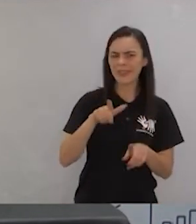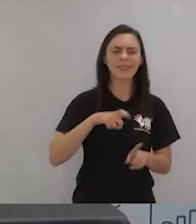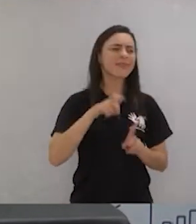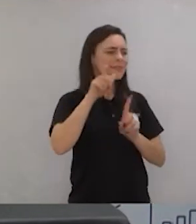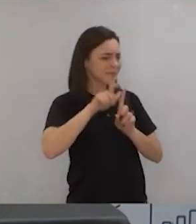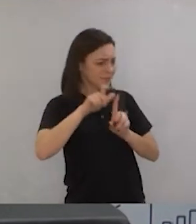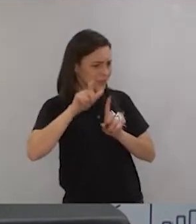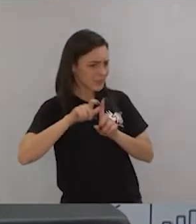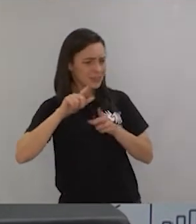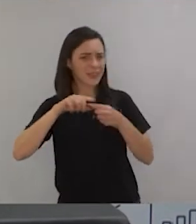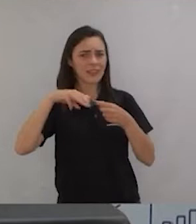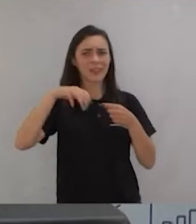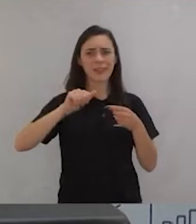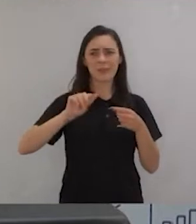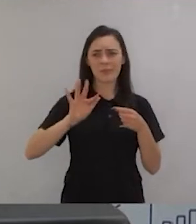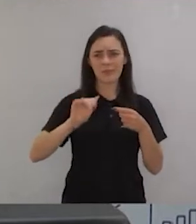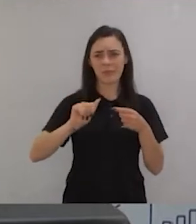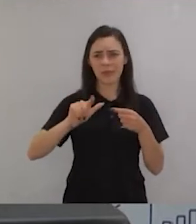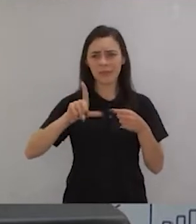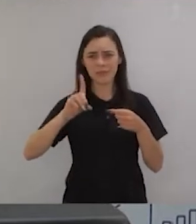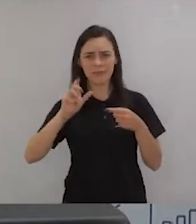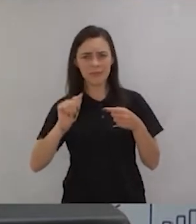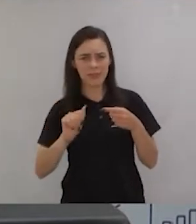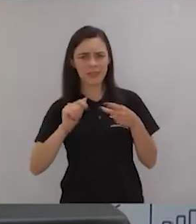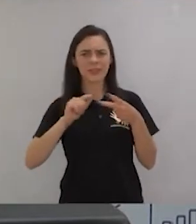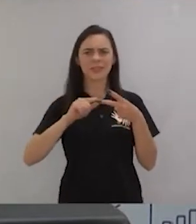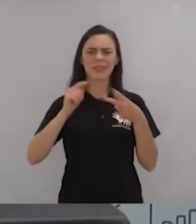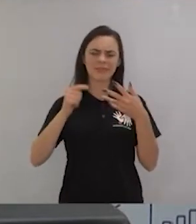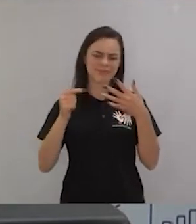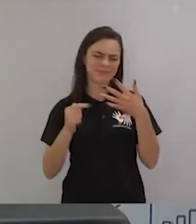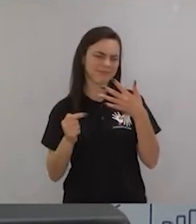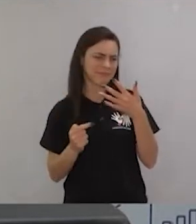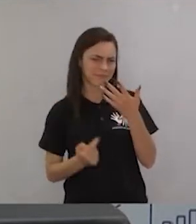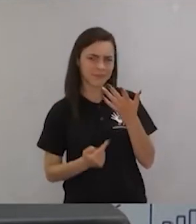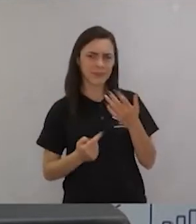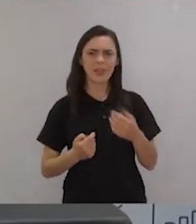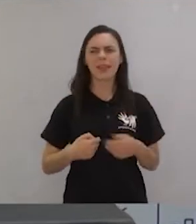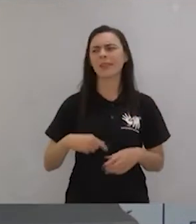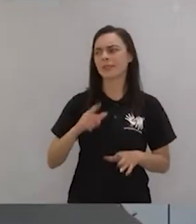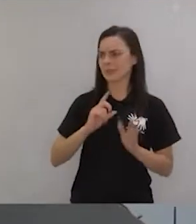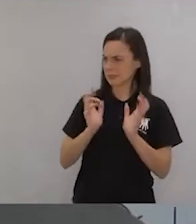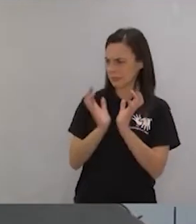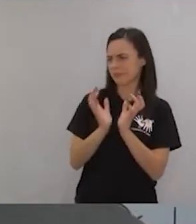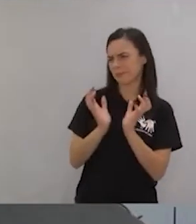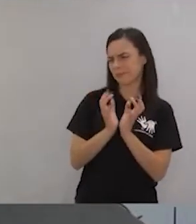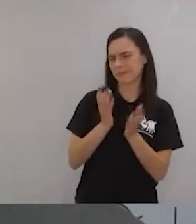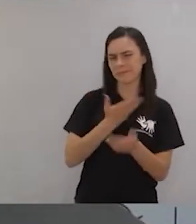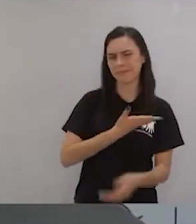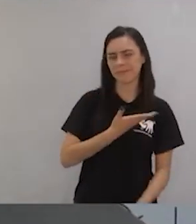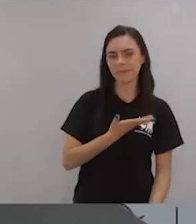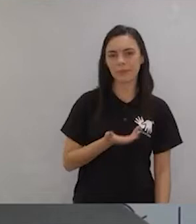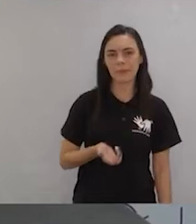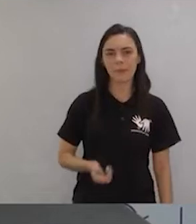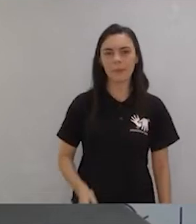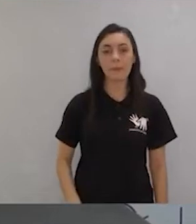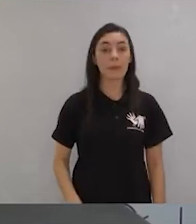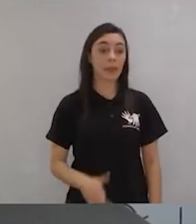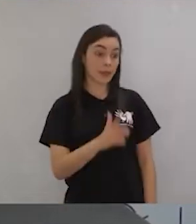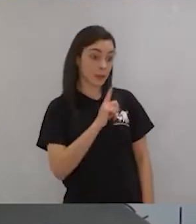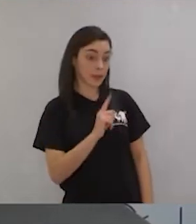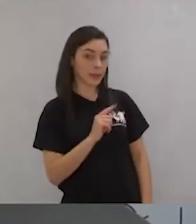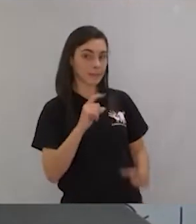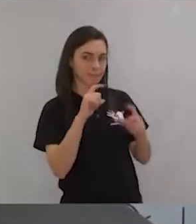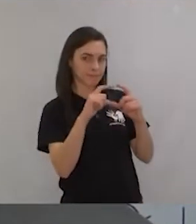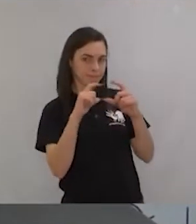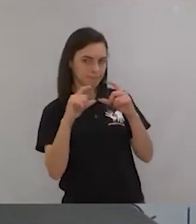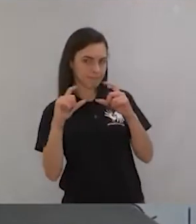das tirinhas. A Mafalda, o Armandinho, o Calvo, o Herodo. Tem mais um vários, montão de personagens, né? Uma turma, na verdade. Uma turma, né? Então eu